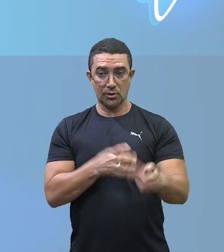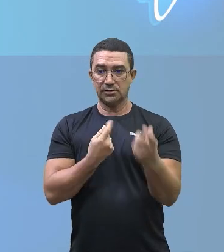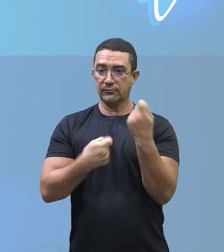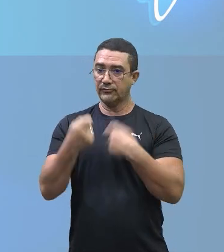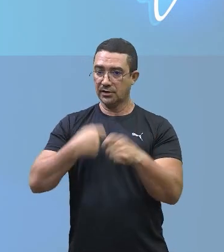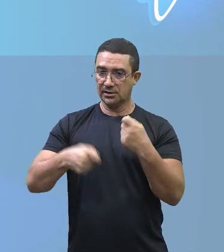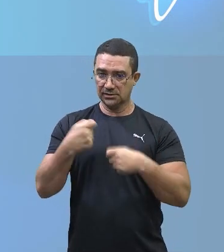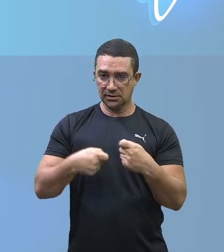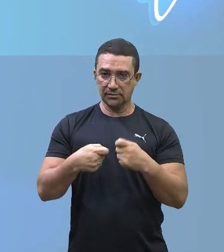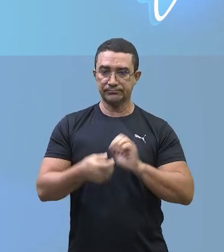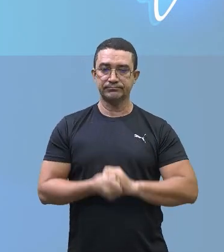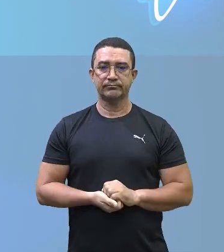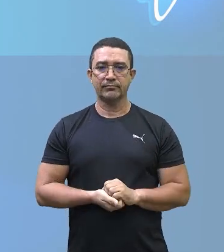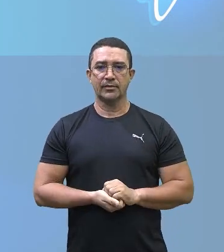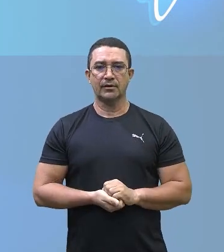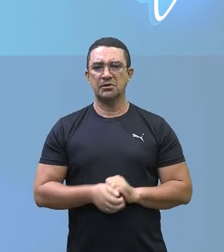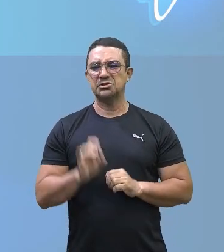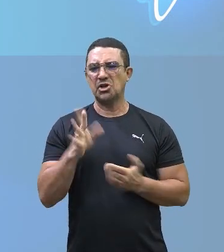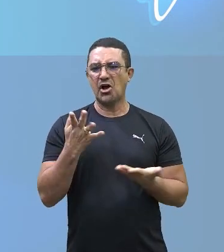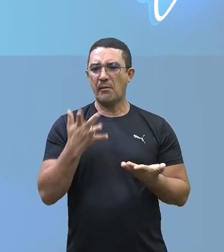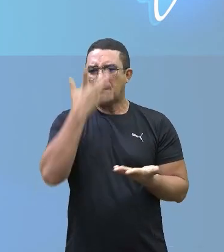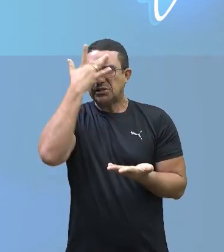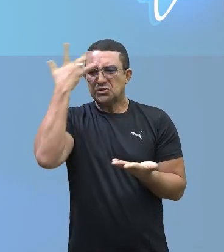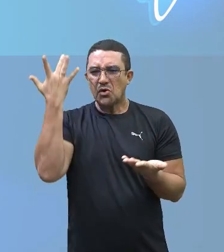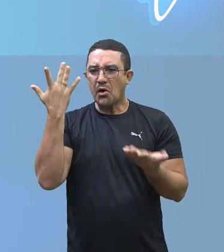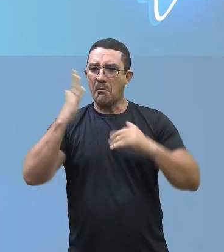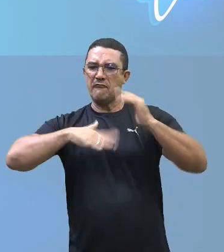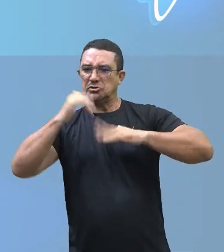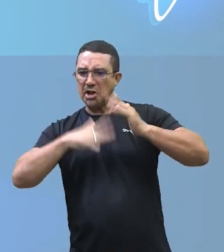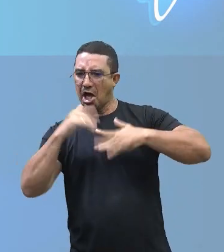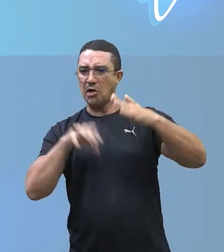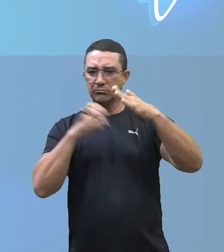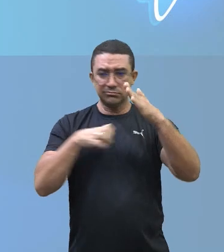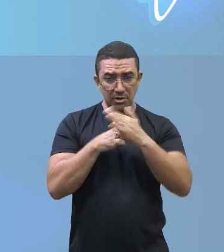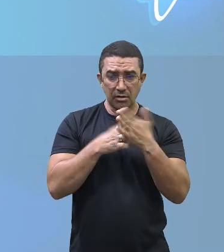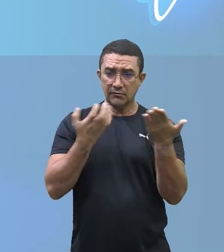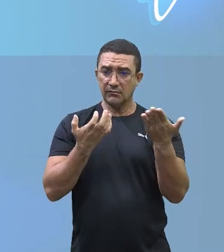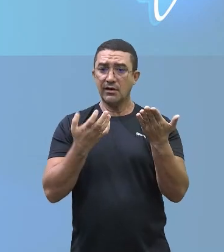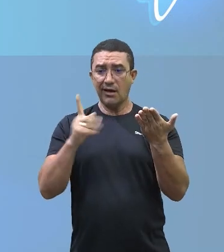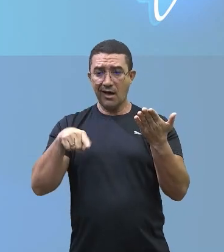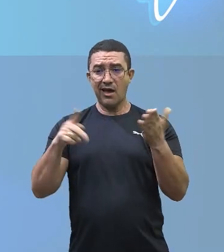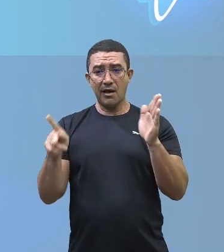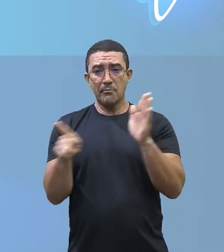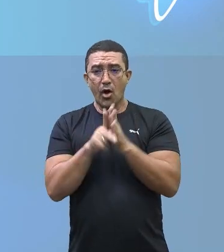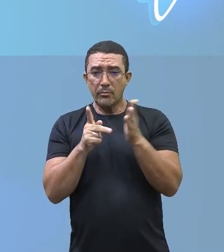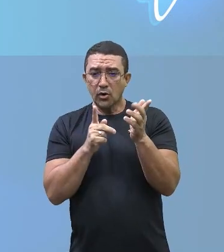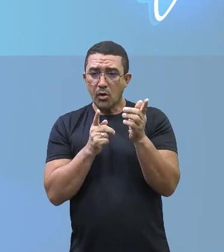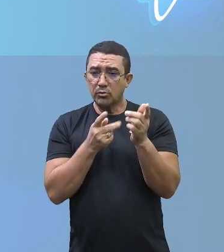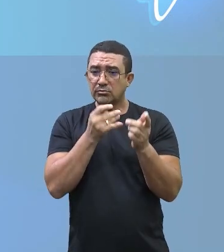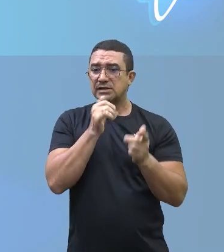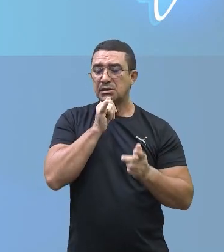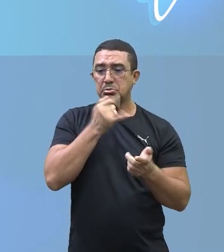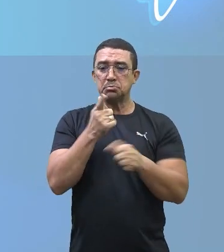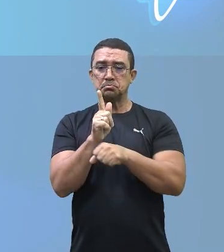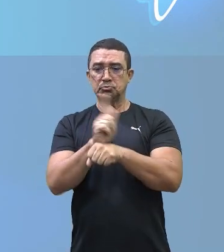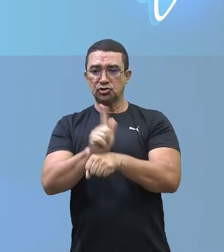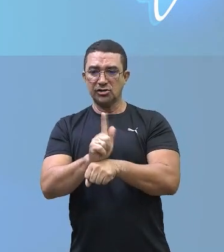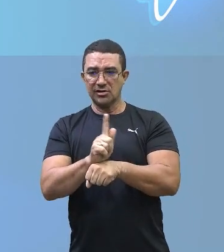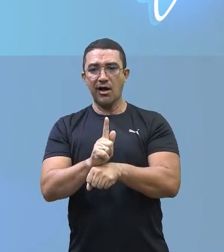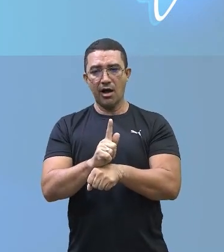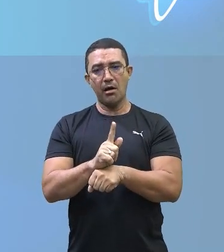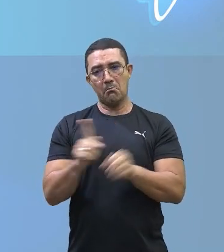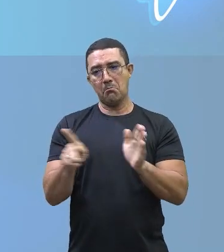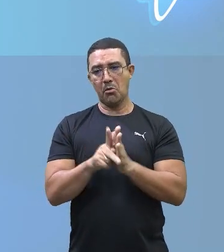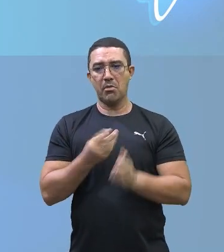diz respeito somente a quem é empresário, a quem é empreendedor, não. É gerir a própria vida, né? Saber como é que está a sua saúde financeira e tudo